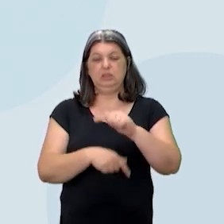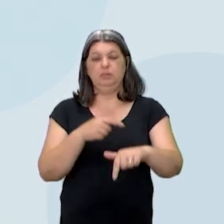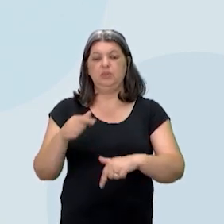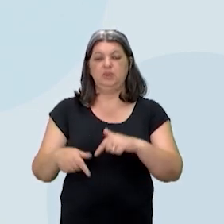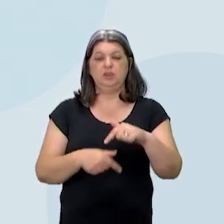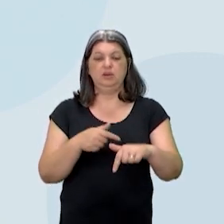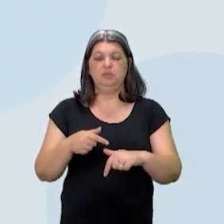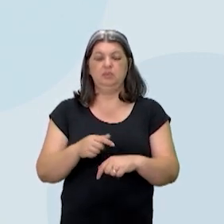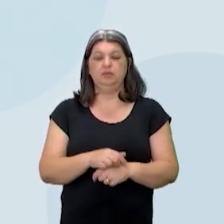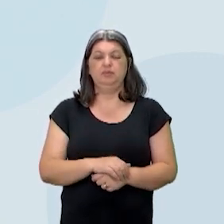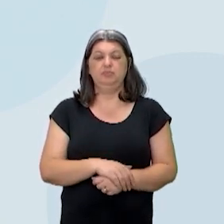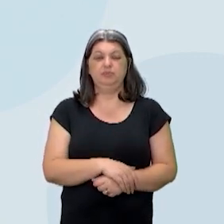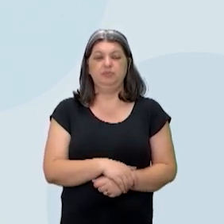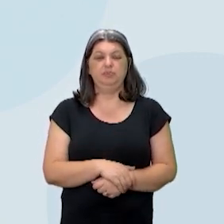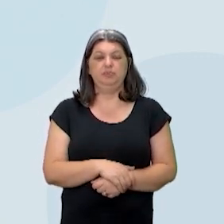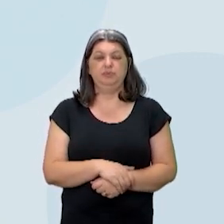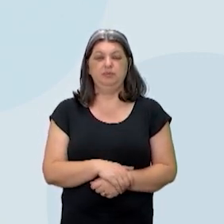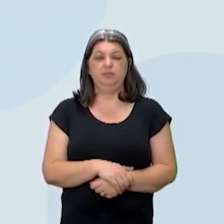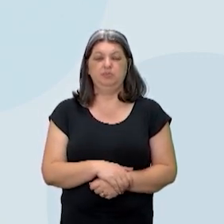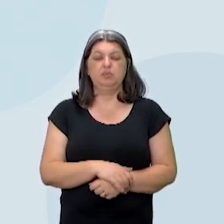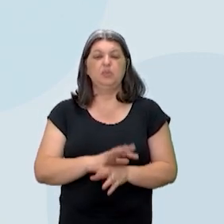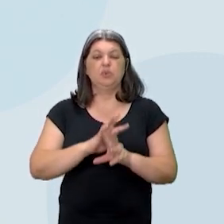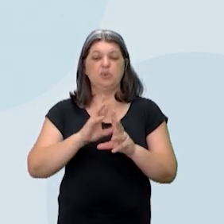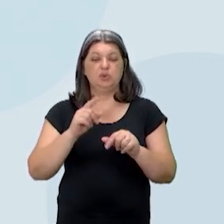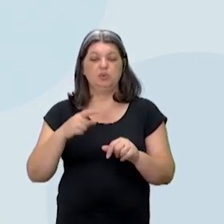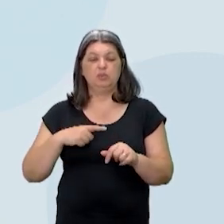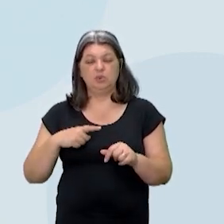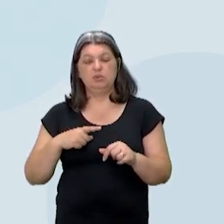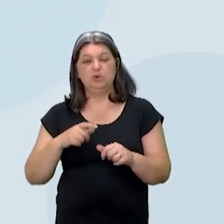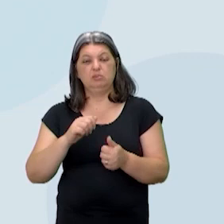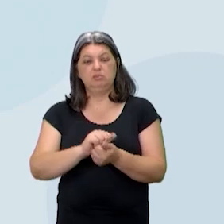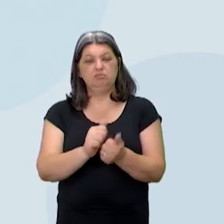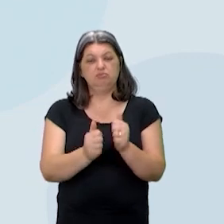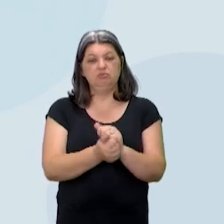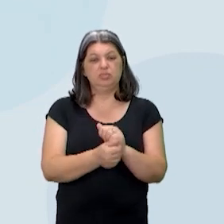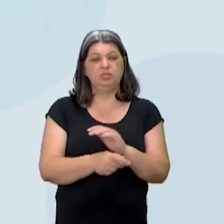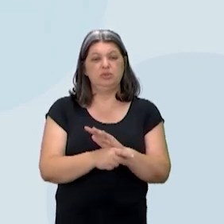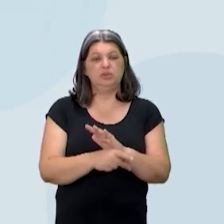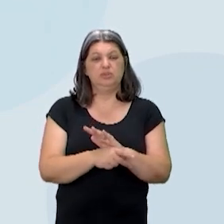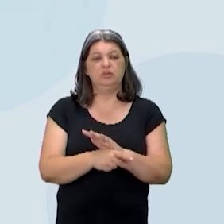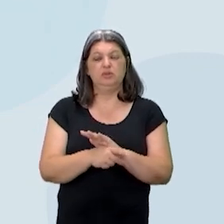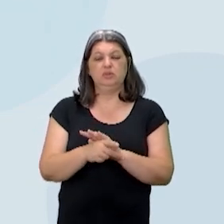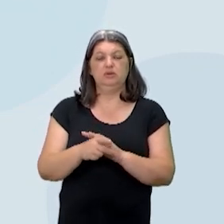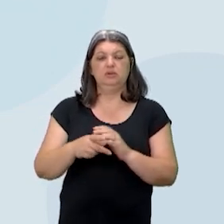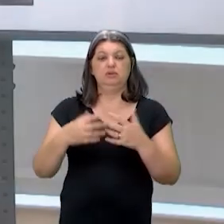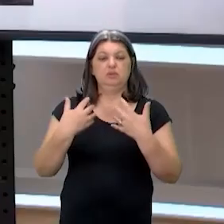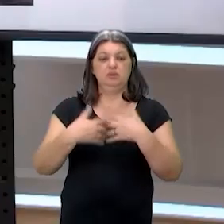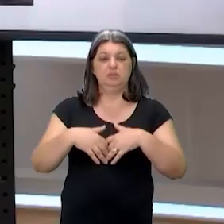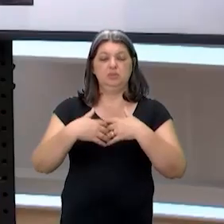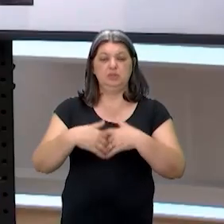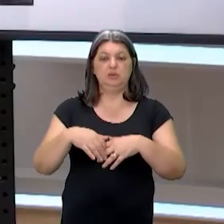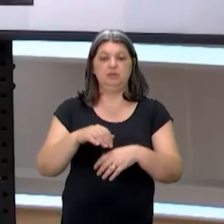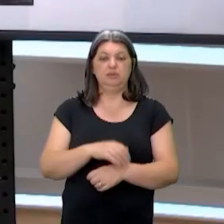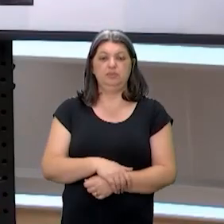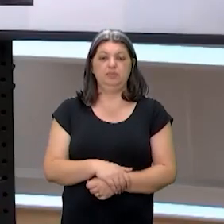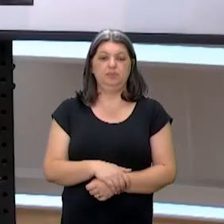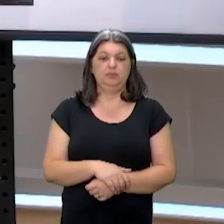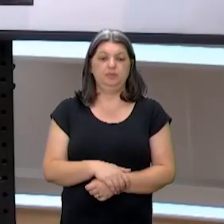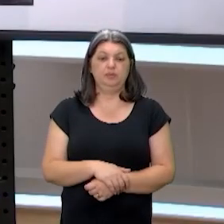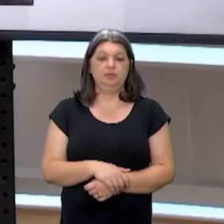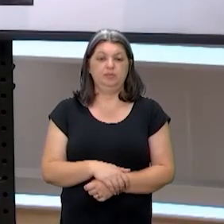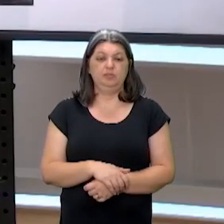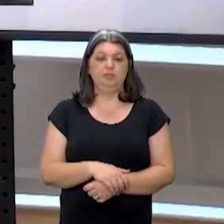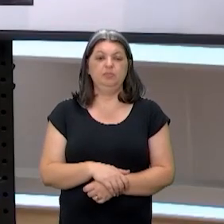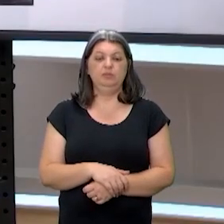as curvas dele, a dobra da perna, tudo se encaixa perfeitamente com a máquina. Bacana. É por isso que eu adoro a